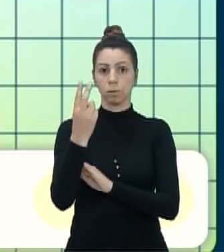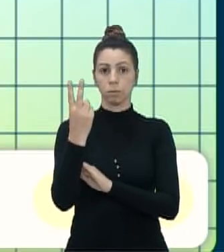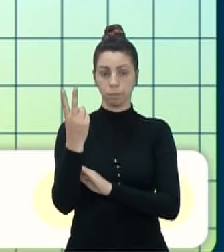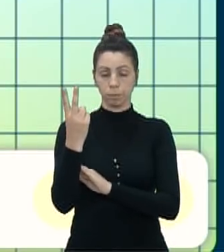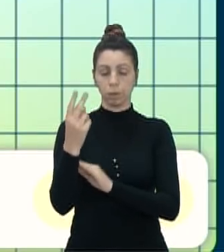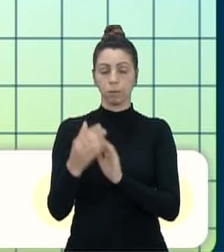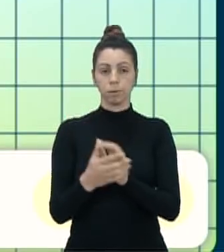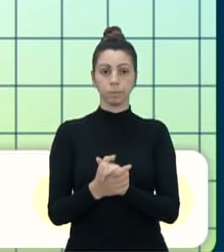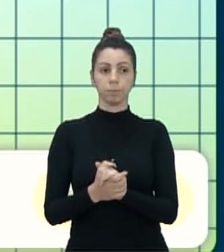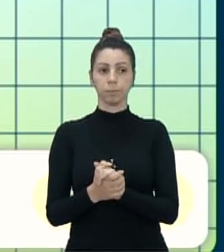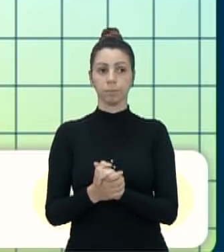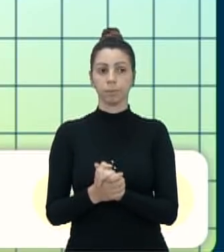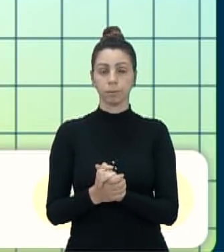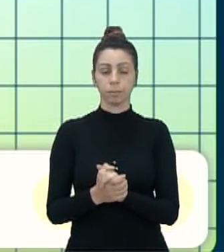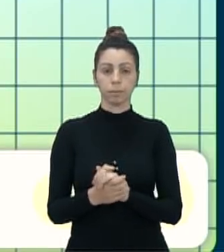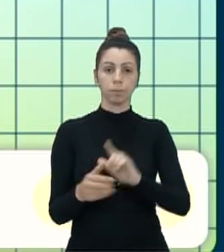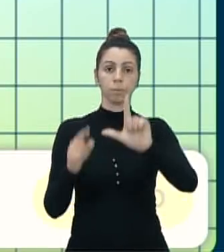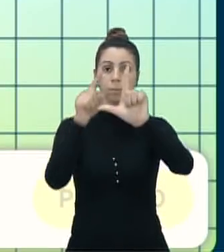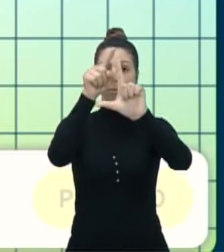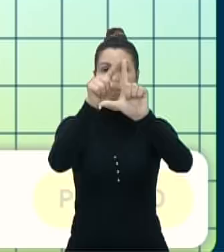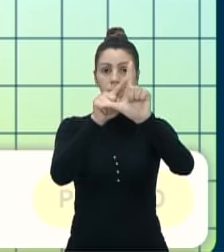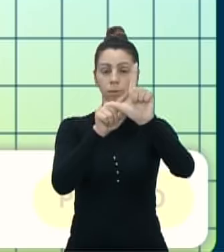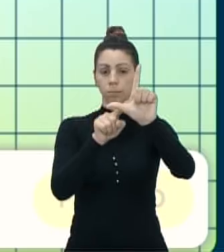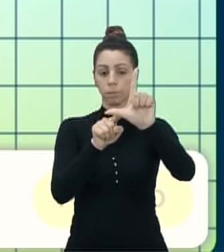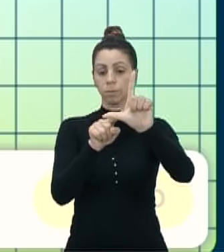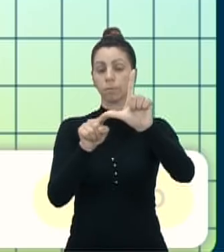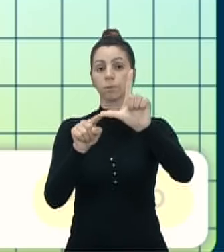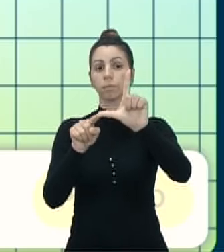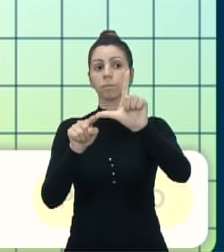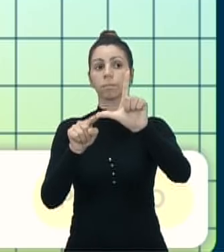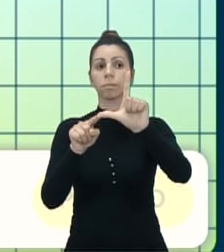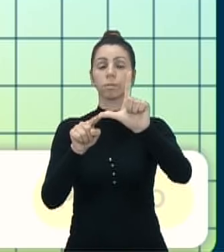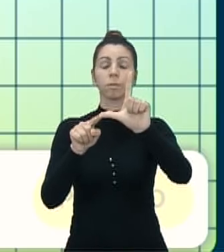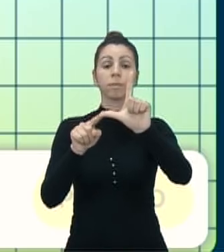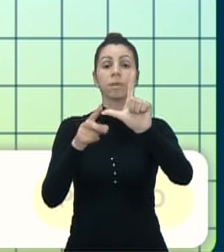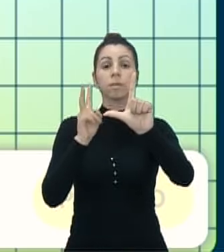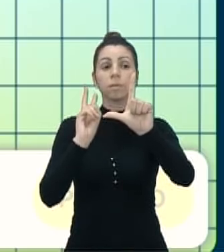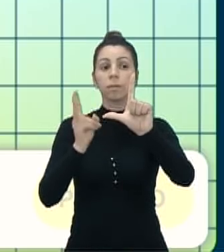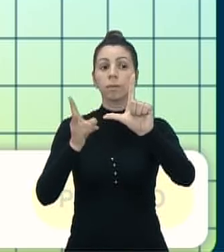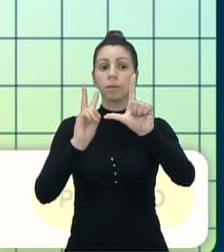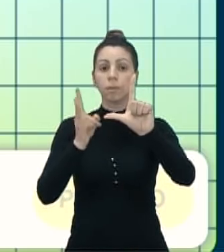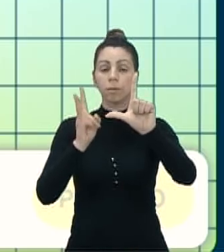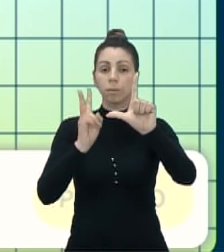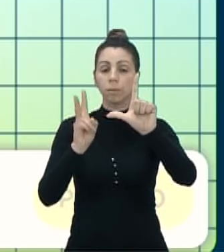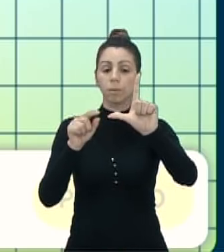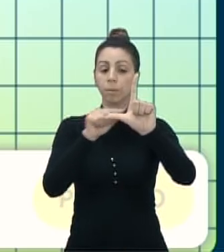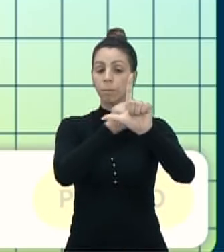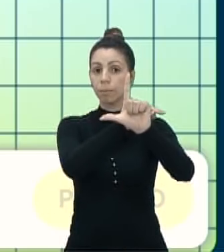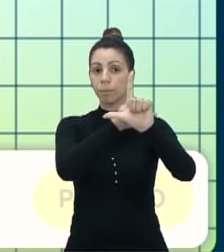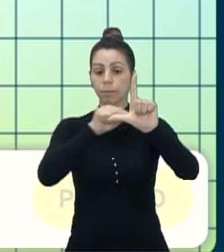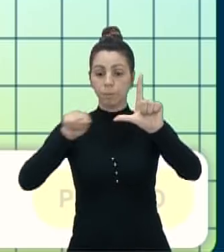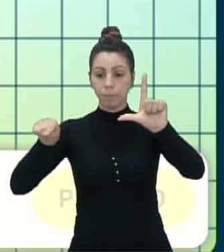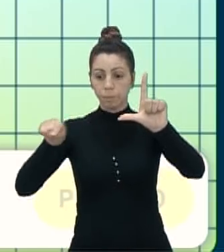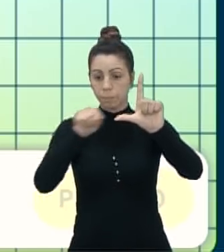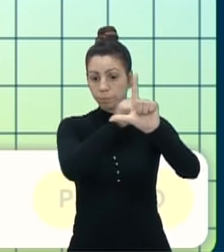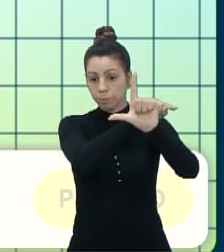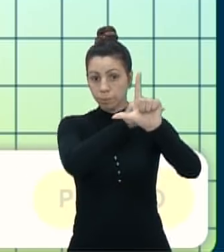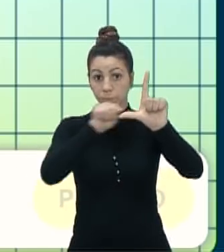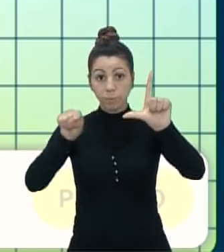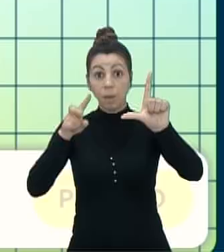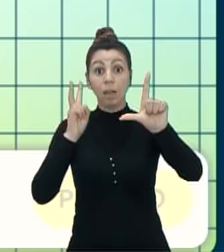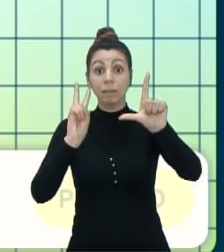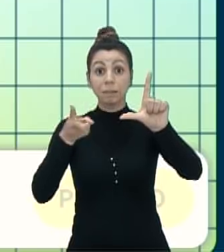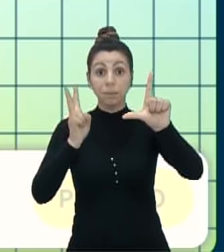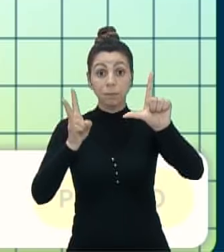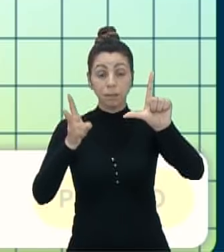Vamos lá na régua, no plano cartesiano, e veja, sempre primeiro dígito, eixo X.